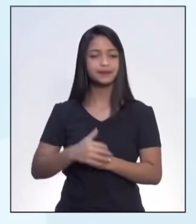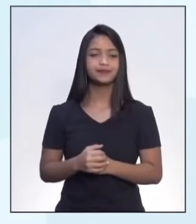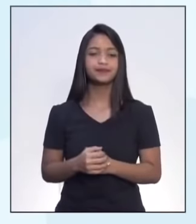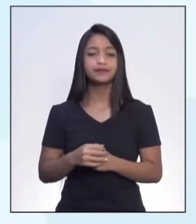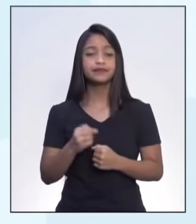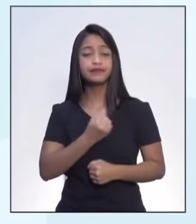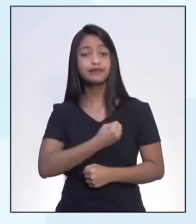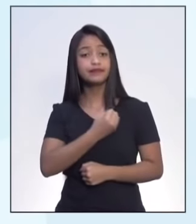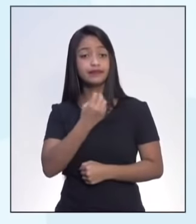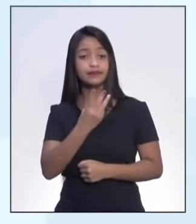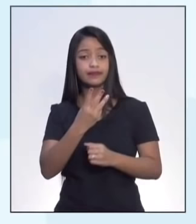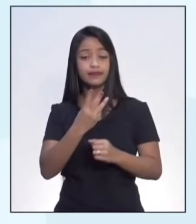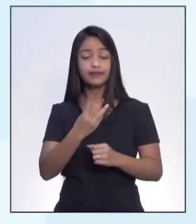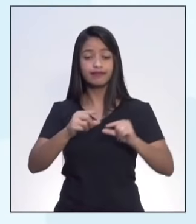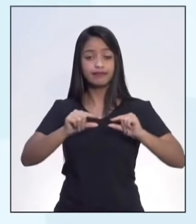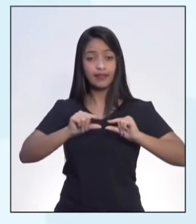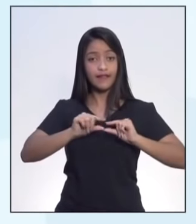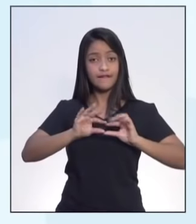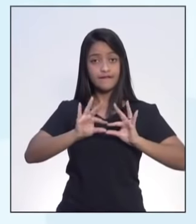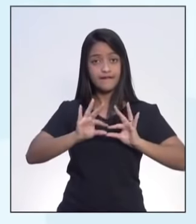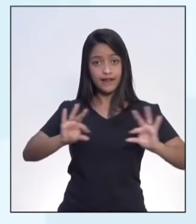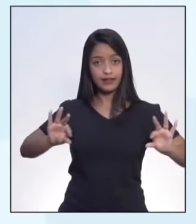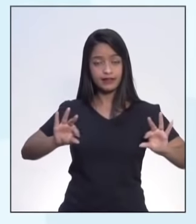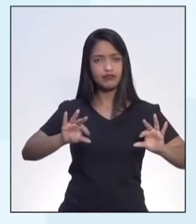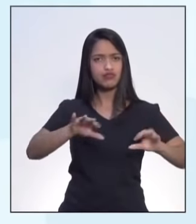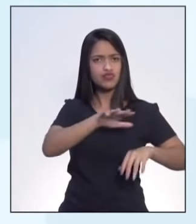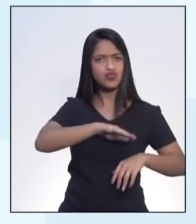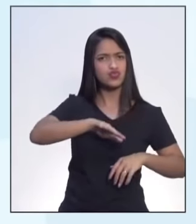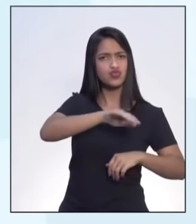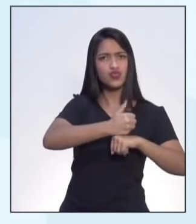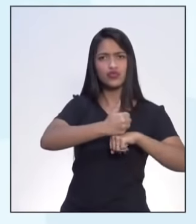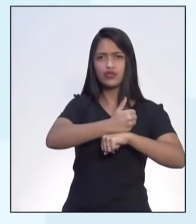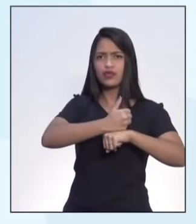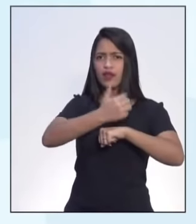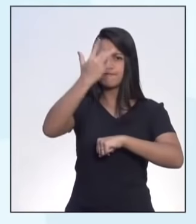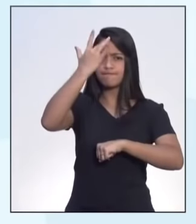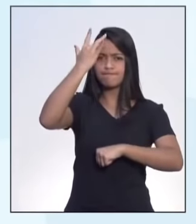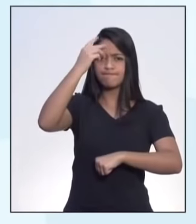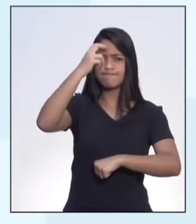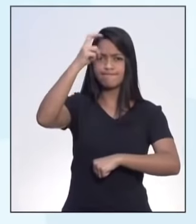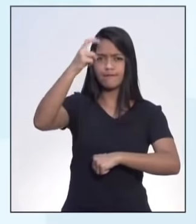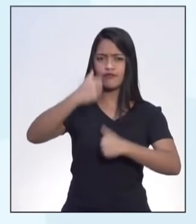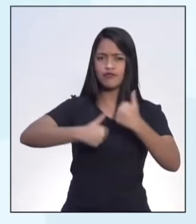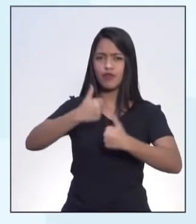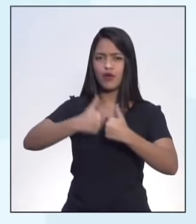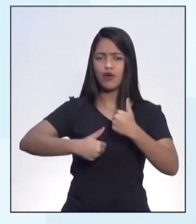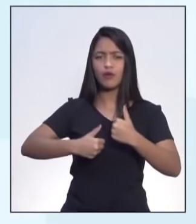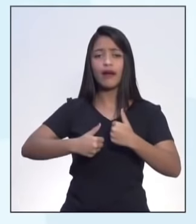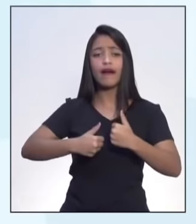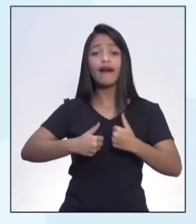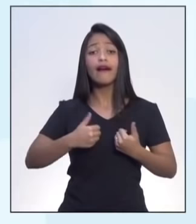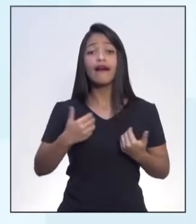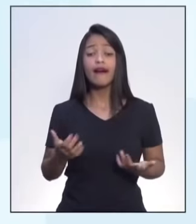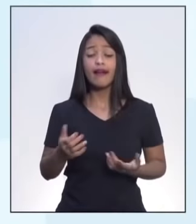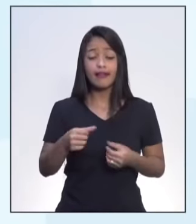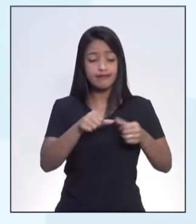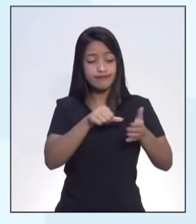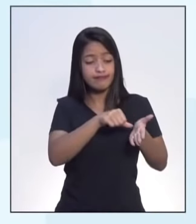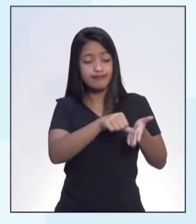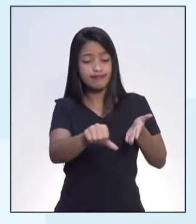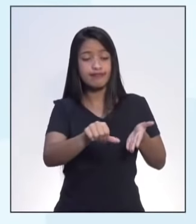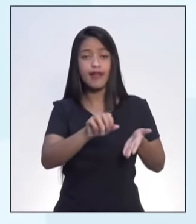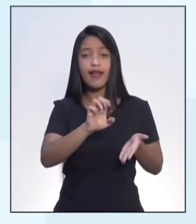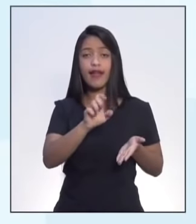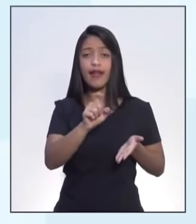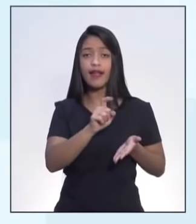a 3, como dizem os experts do futebol, o que significa a expressão grifada? Vocês acabaram de ter uma aula de inglês, hein,